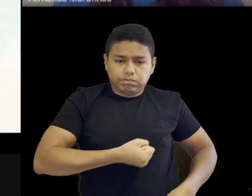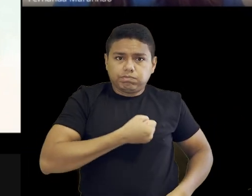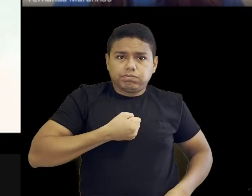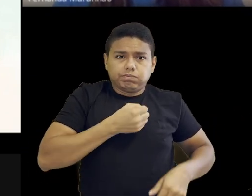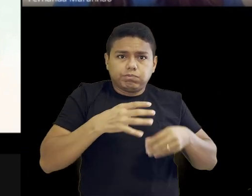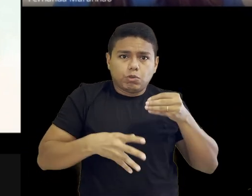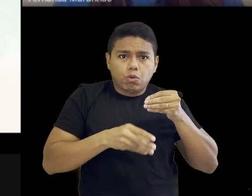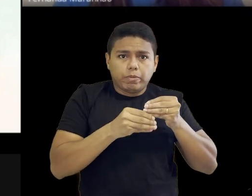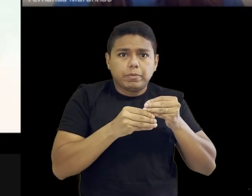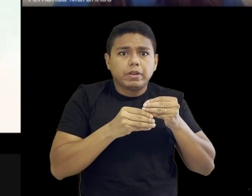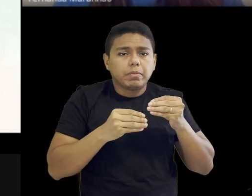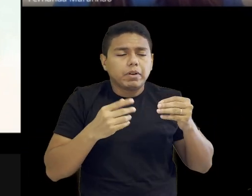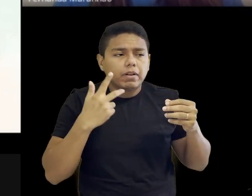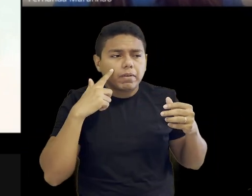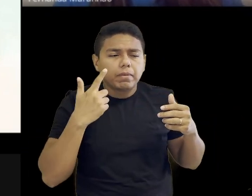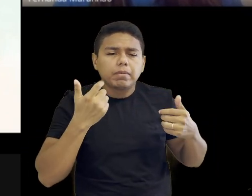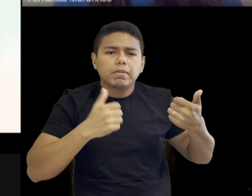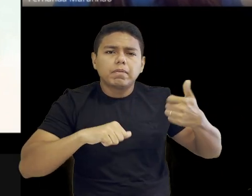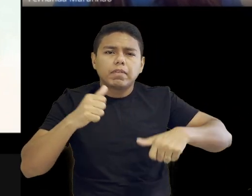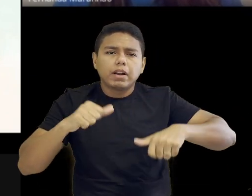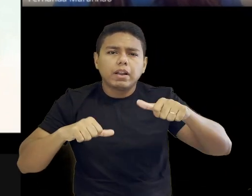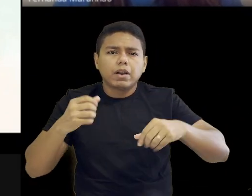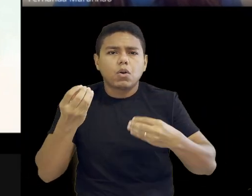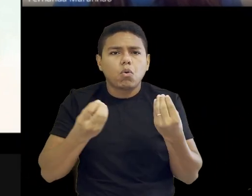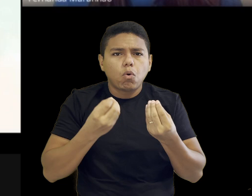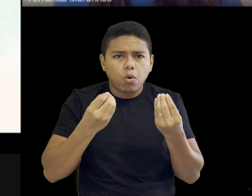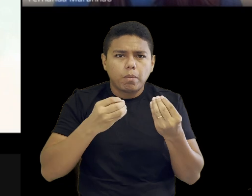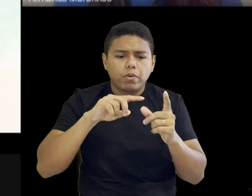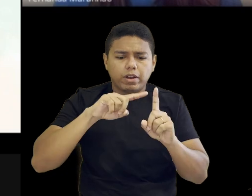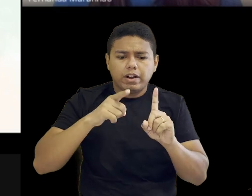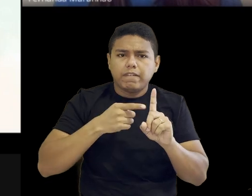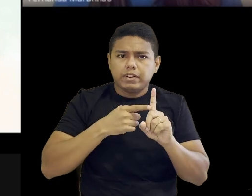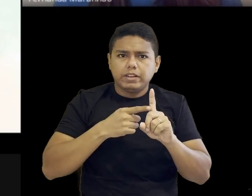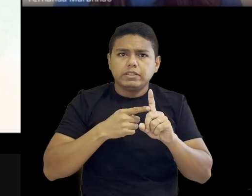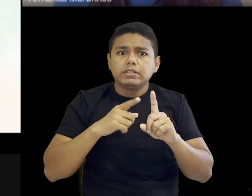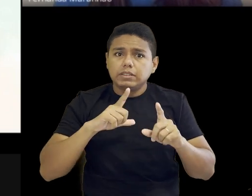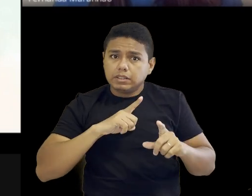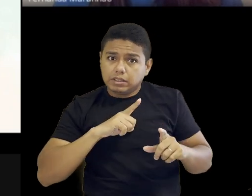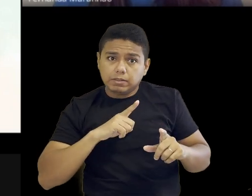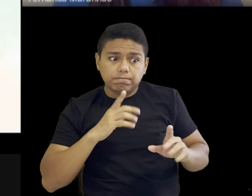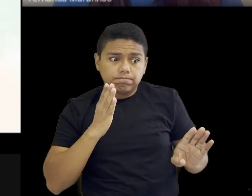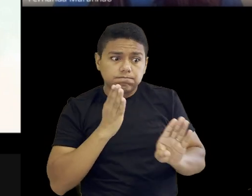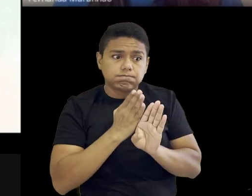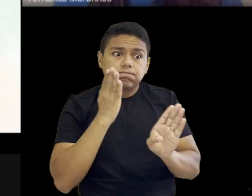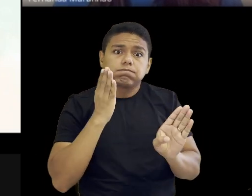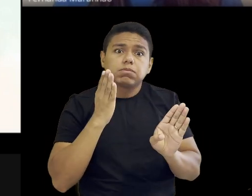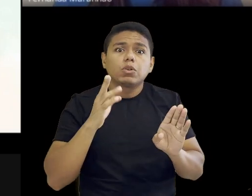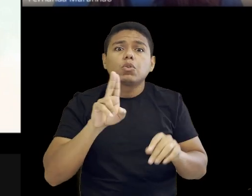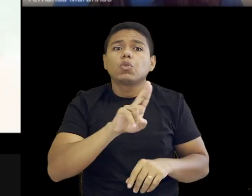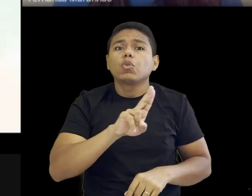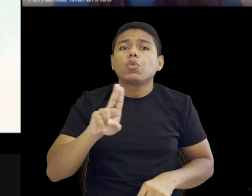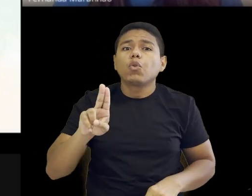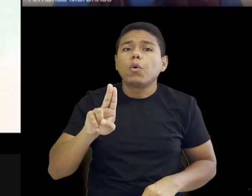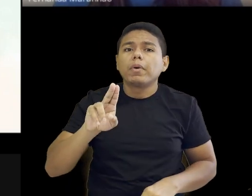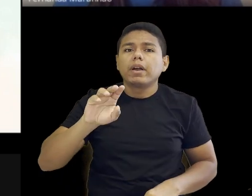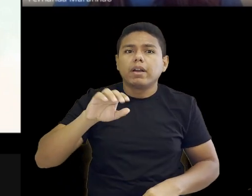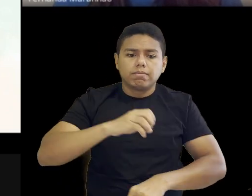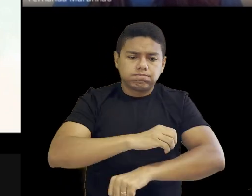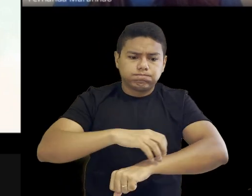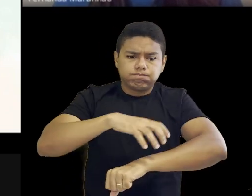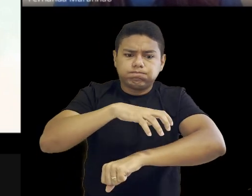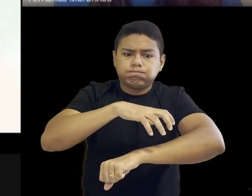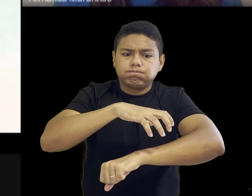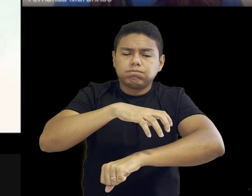realizando uma ultrassonografia complementar para ver qual o status da evolução da gravidez. e se dedicaram com um diagnóstico chamado